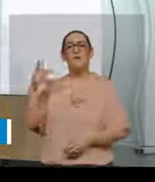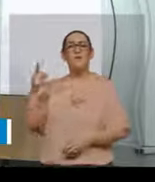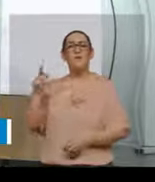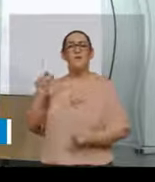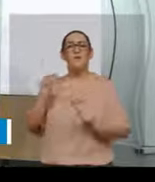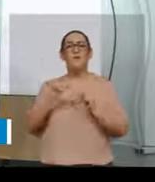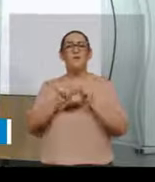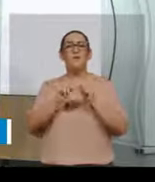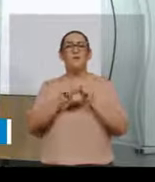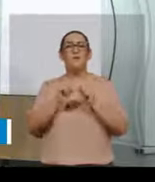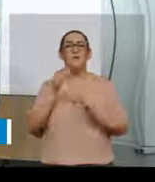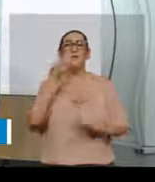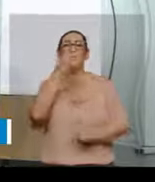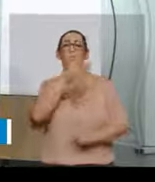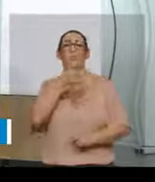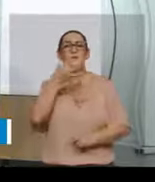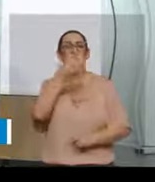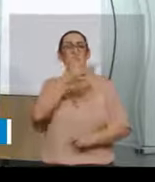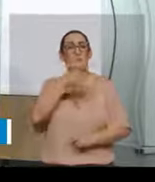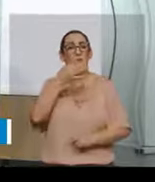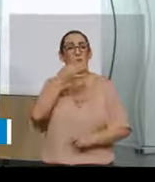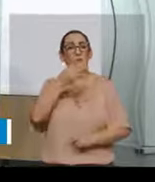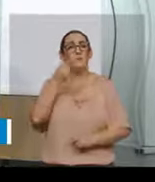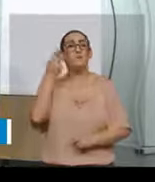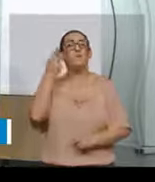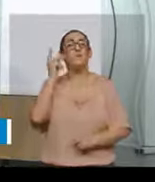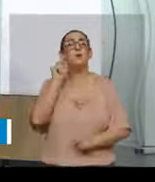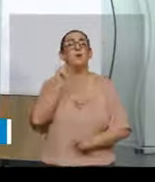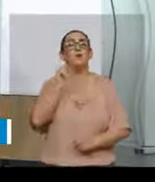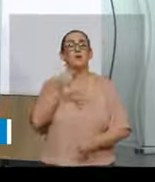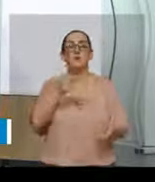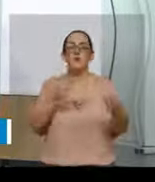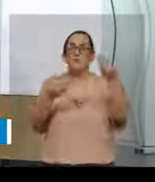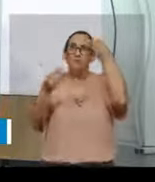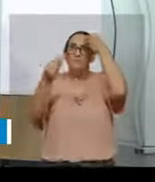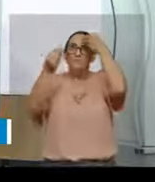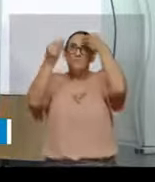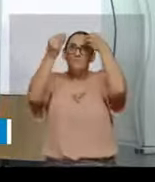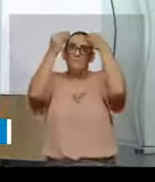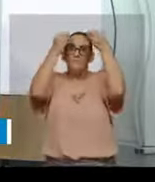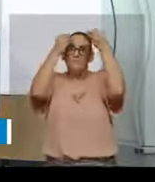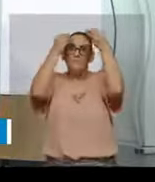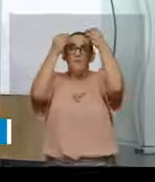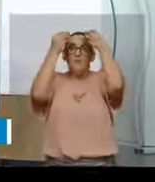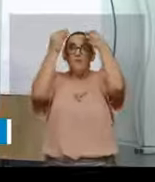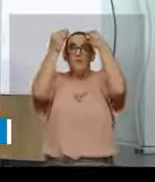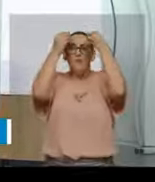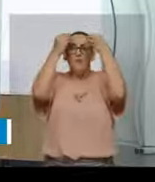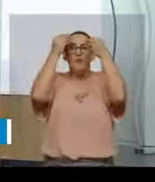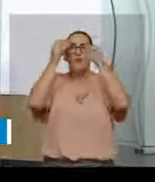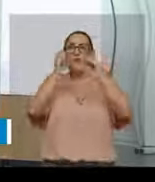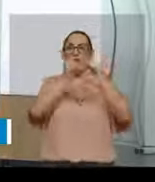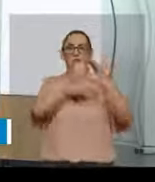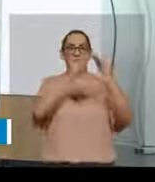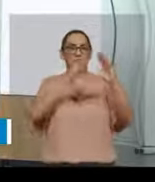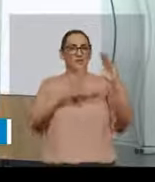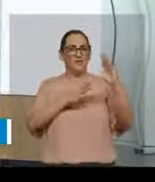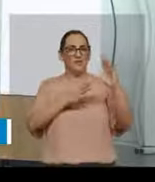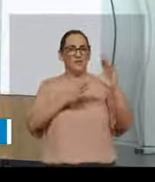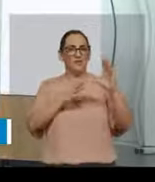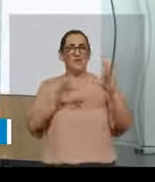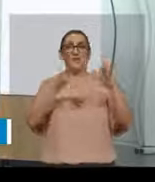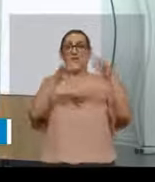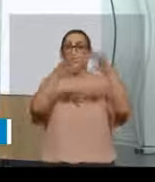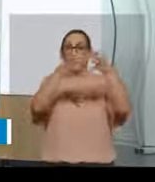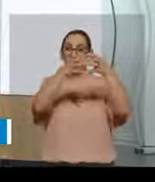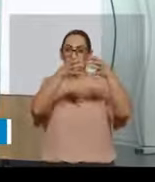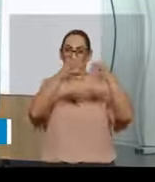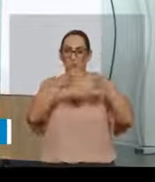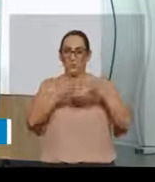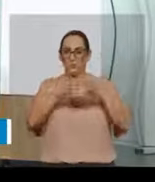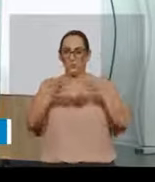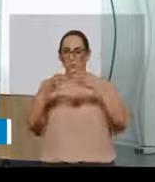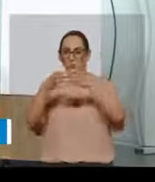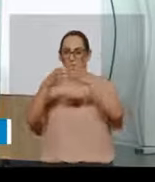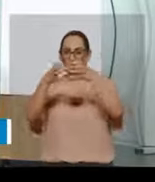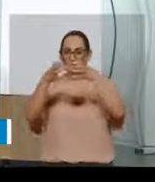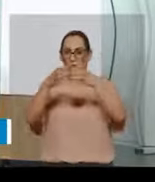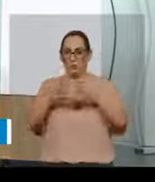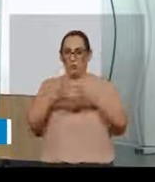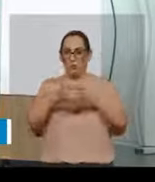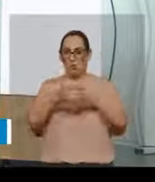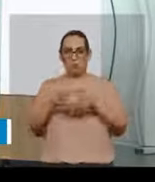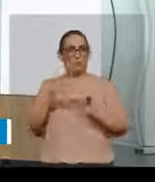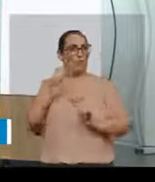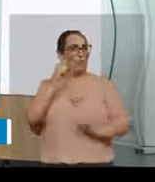interessante para a gente guardar essas características aqui, esses grupos vegetais. Vou cantar, ela é